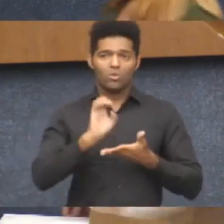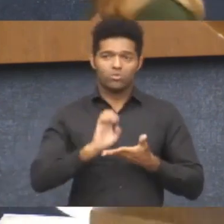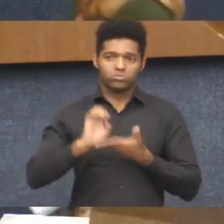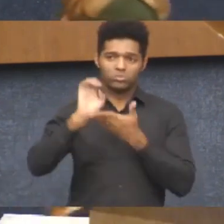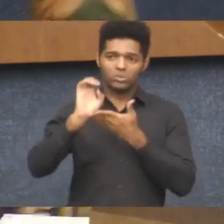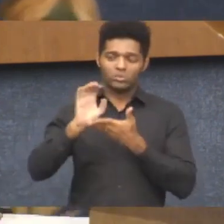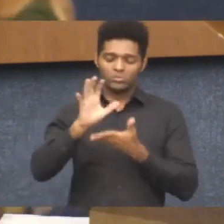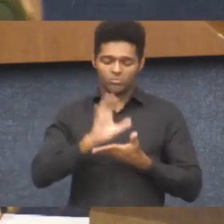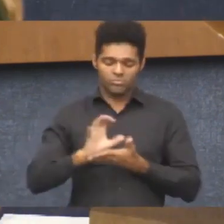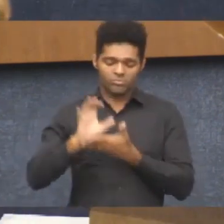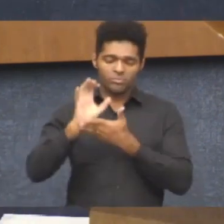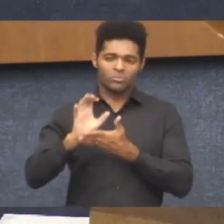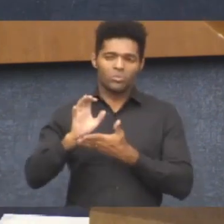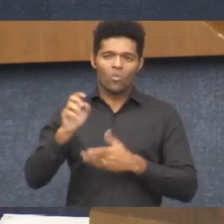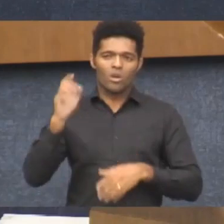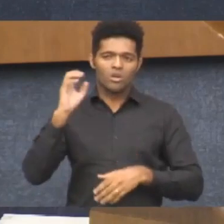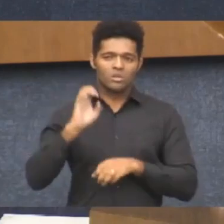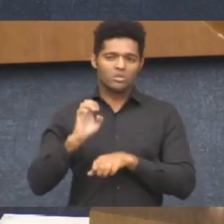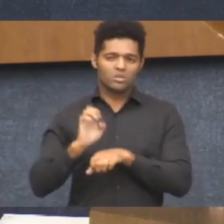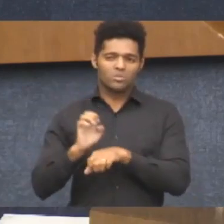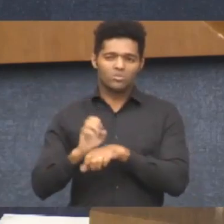Saúde.